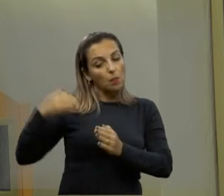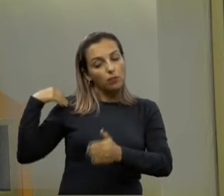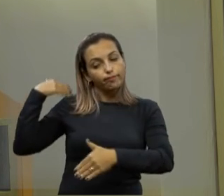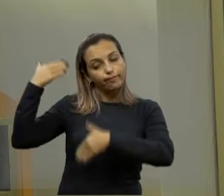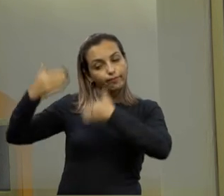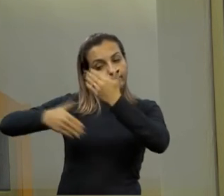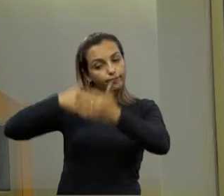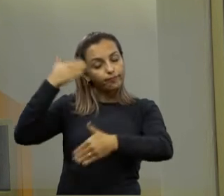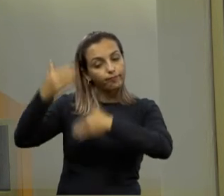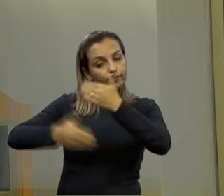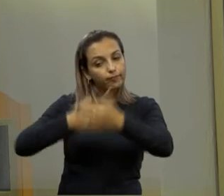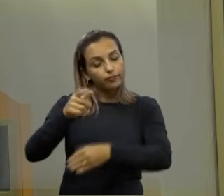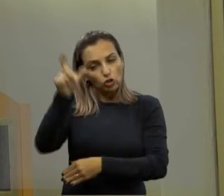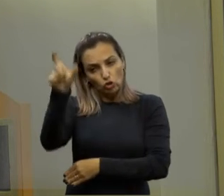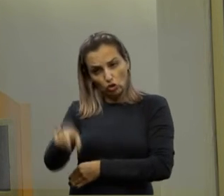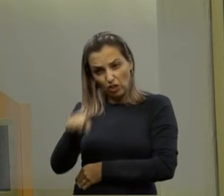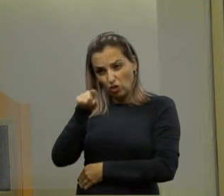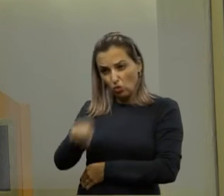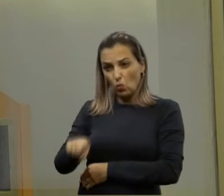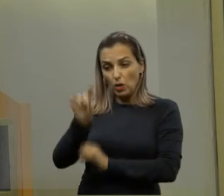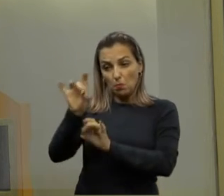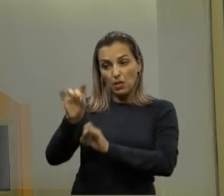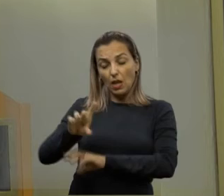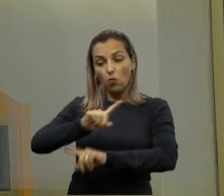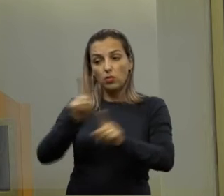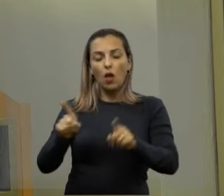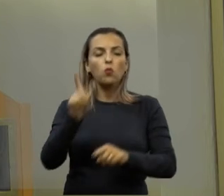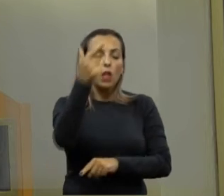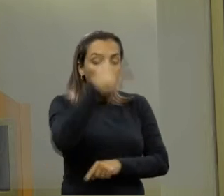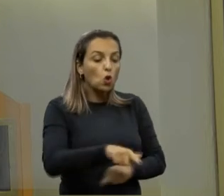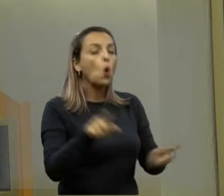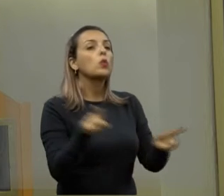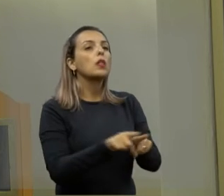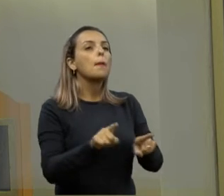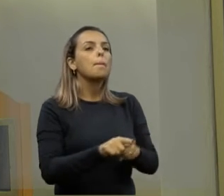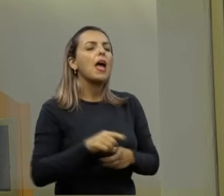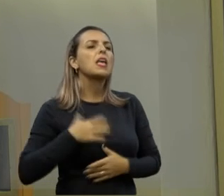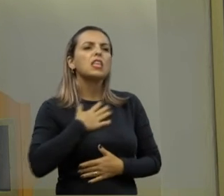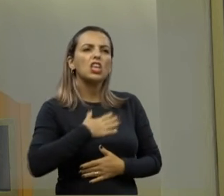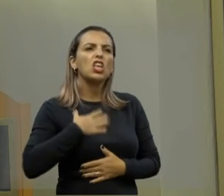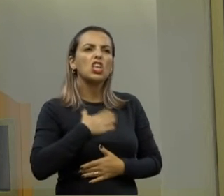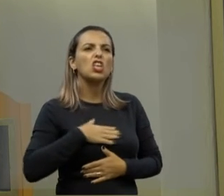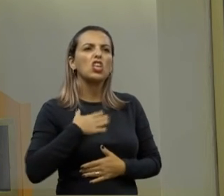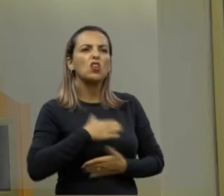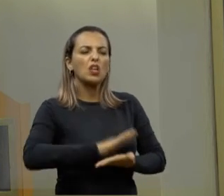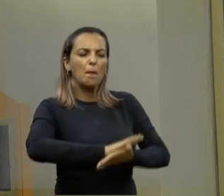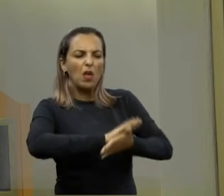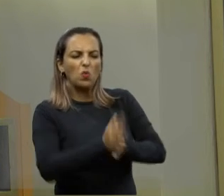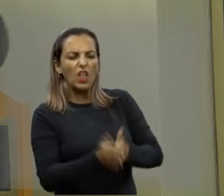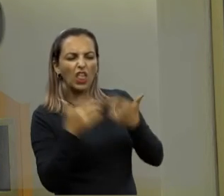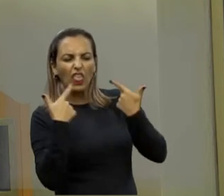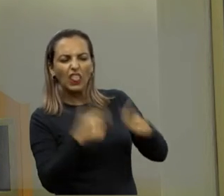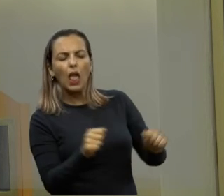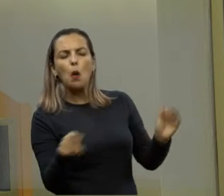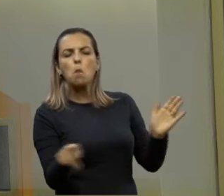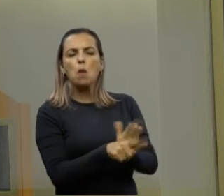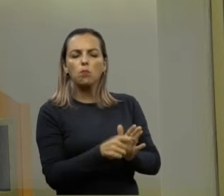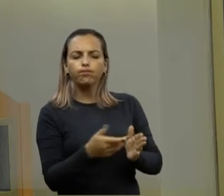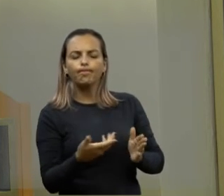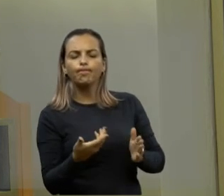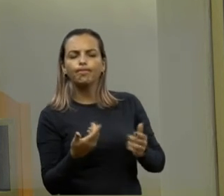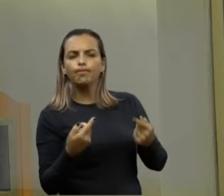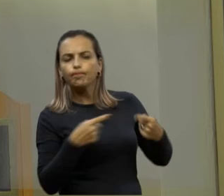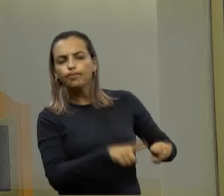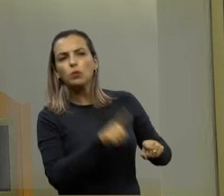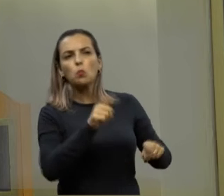somente este vereador em específico tem outro gracinha aqui também que adora cometer preconceito linguístico e a gente precisa